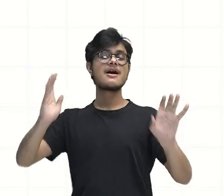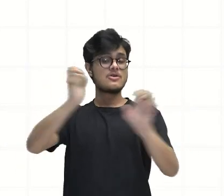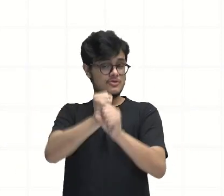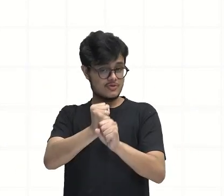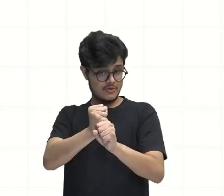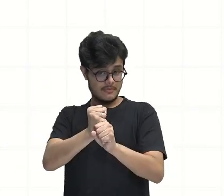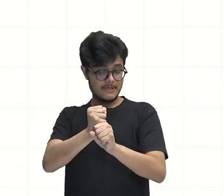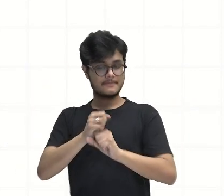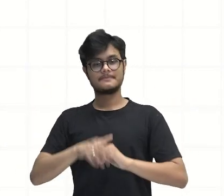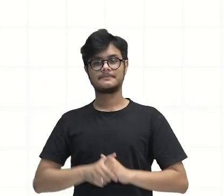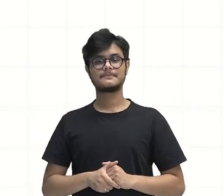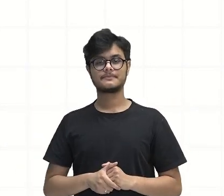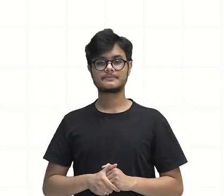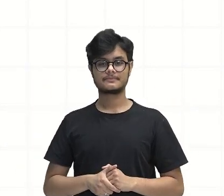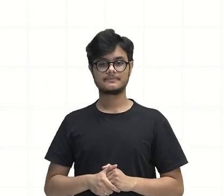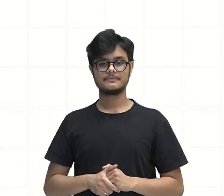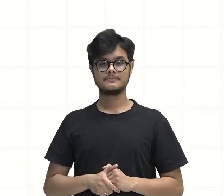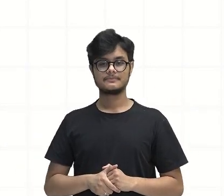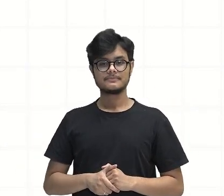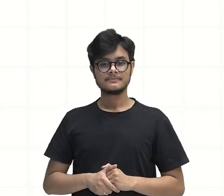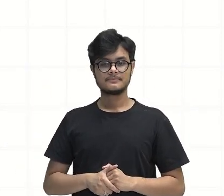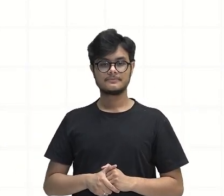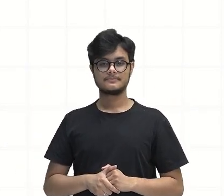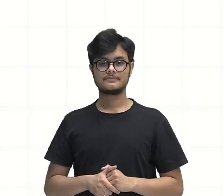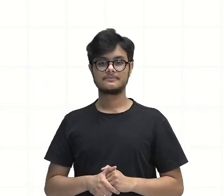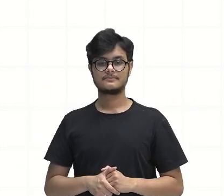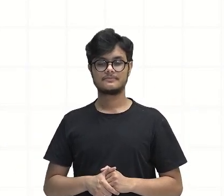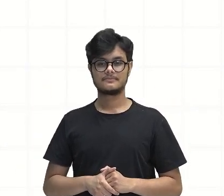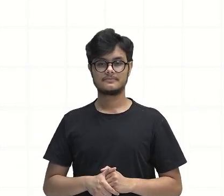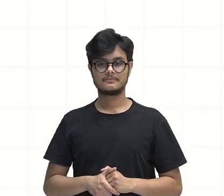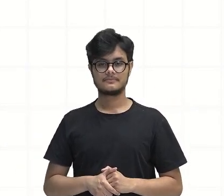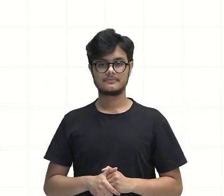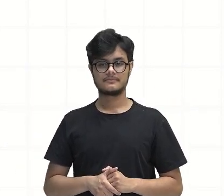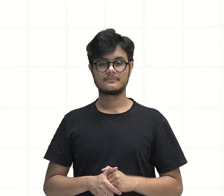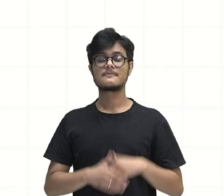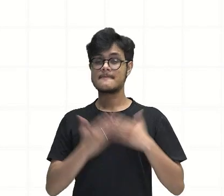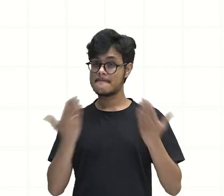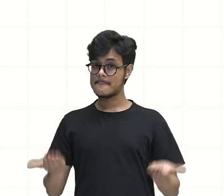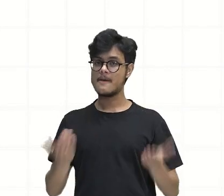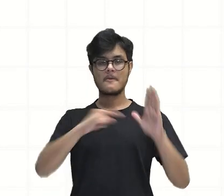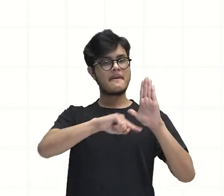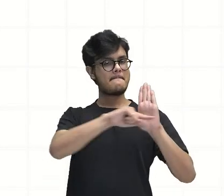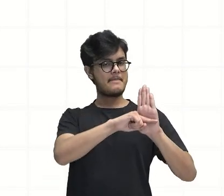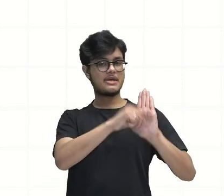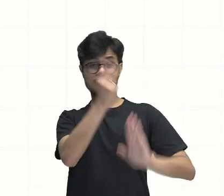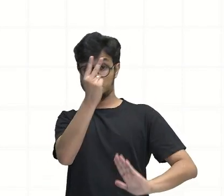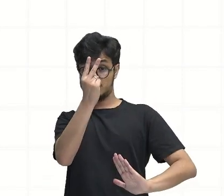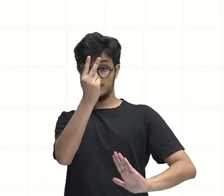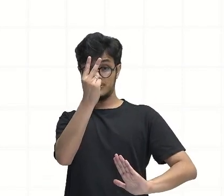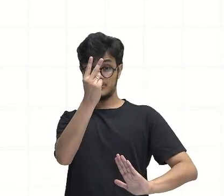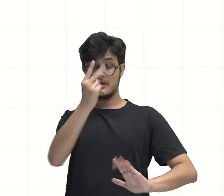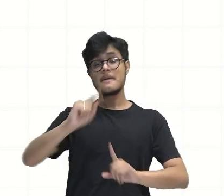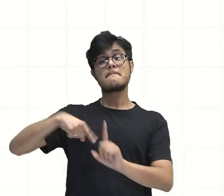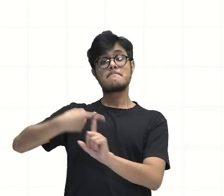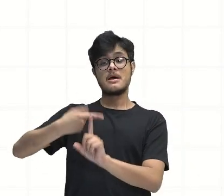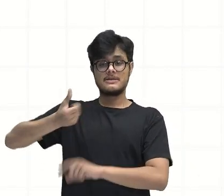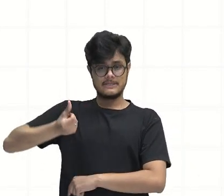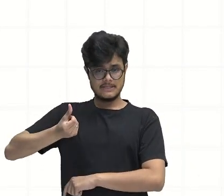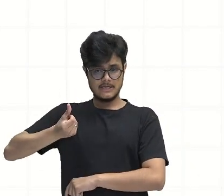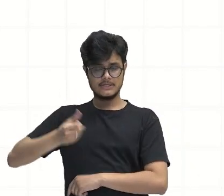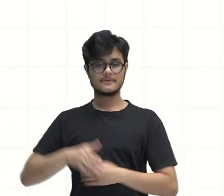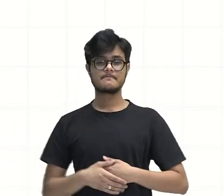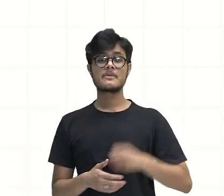a coordenada y da farmácia. Tudo bem? Então, 14